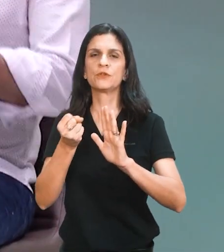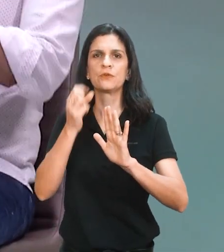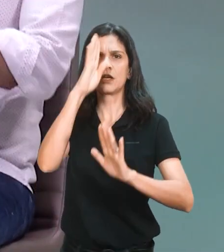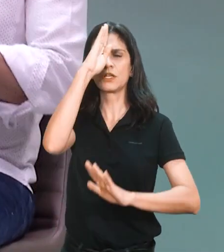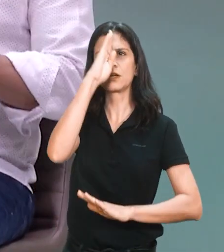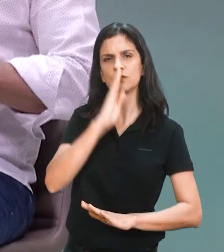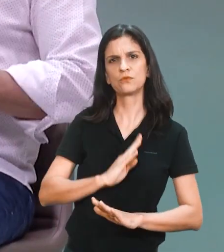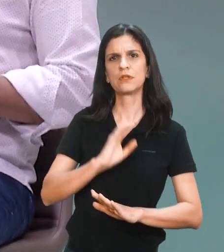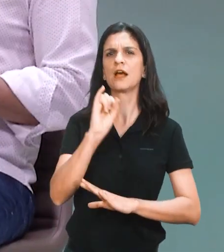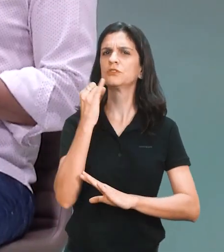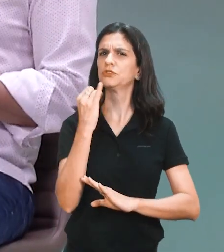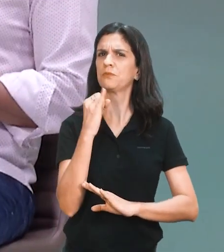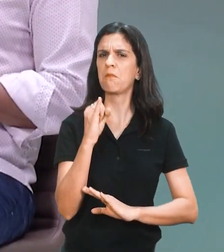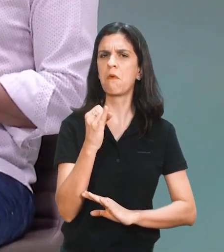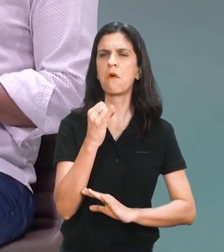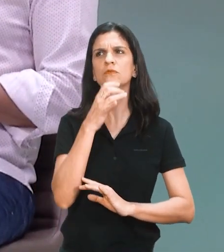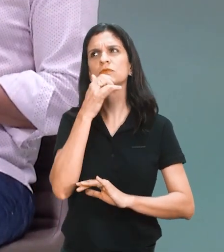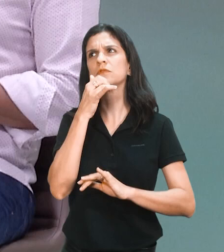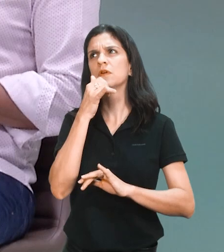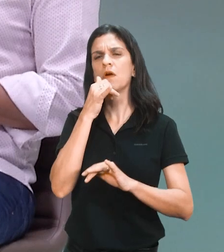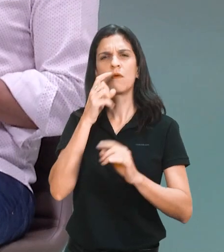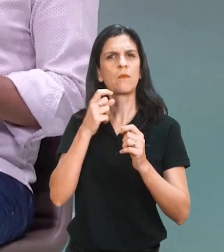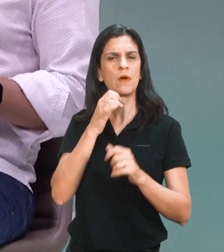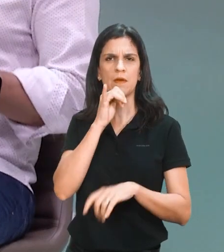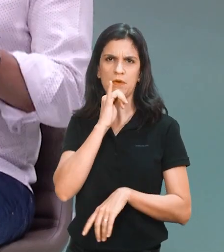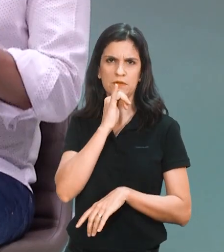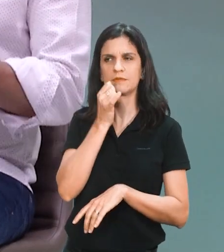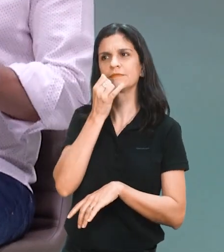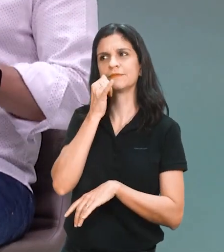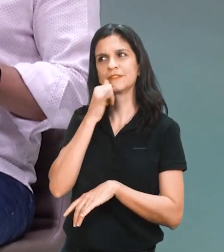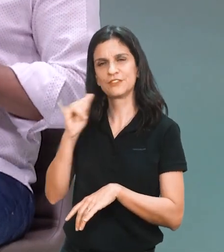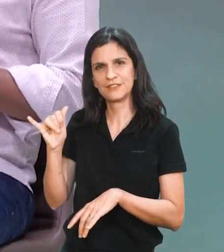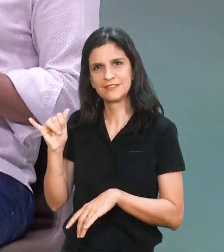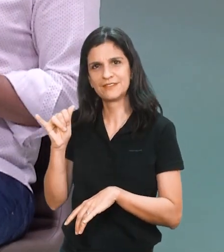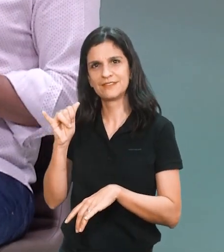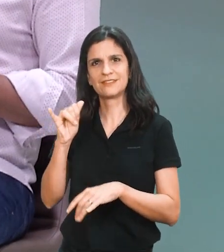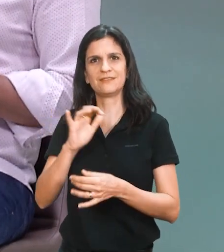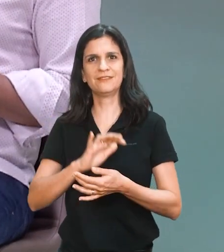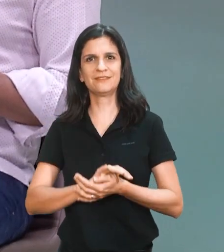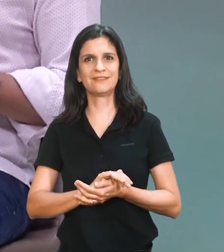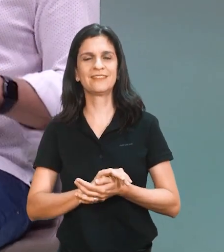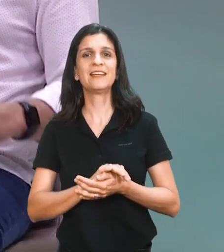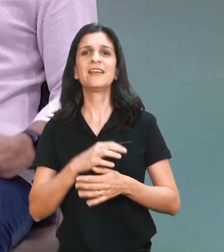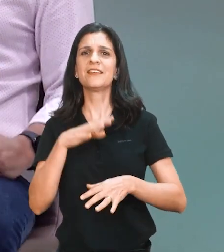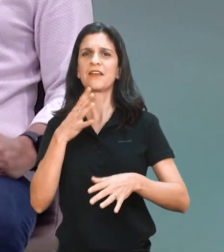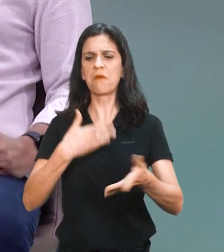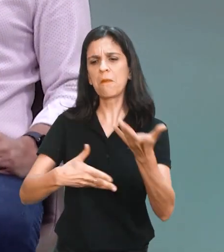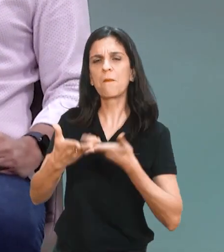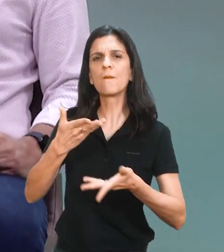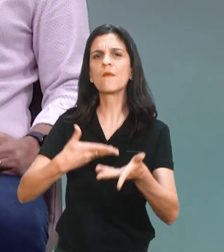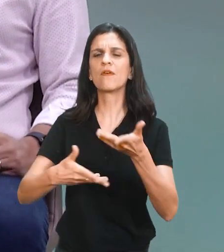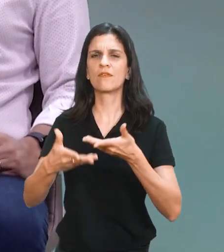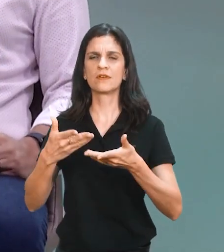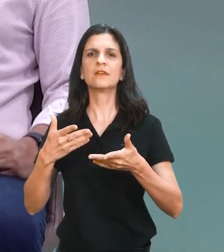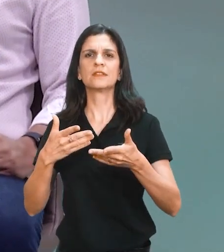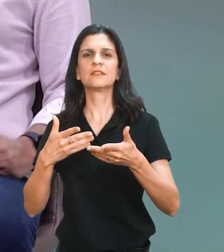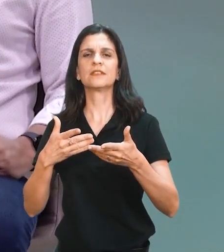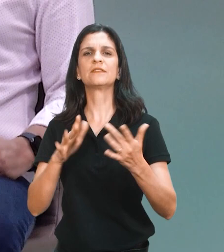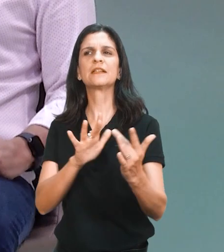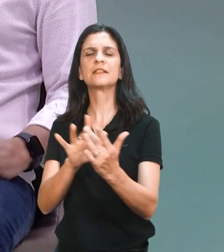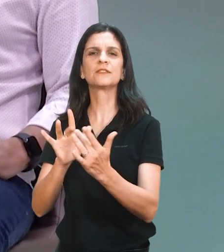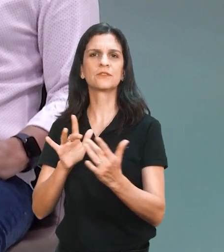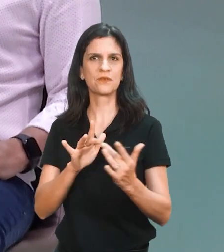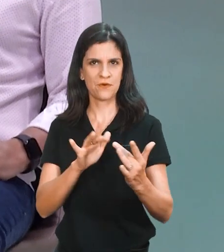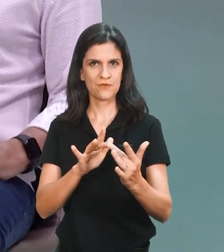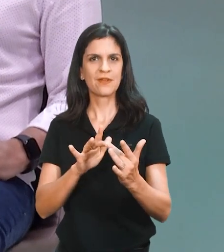às vezes, de uma isenção de uma tarifa social, no caso da energia elétrica. E com isso a gente vai conversando